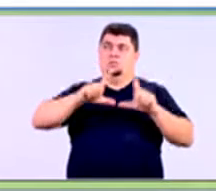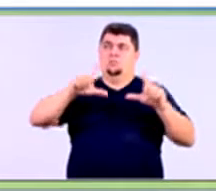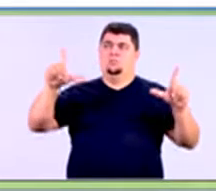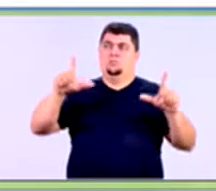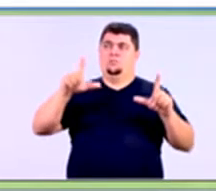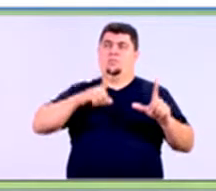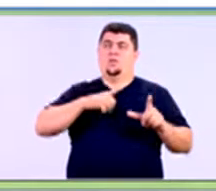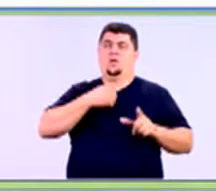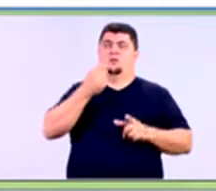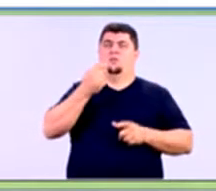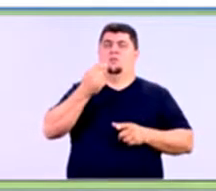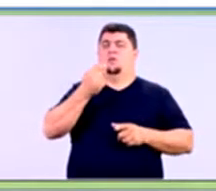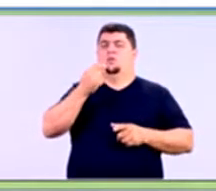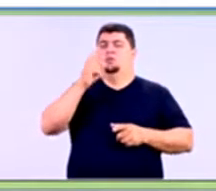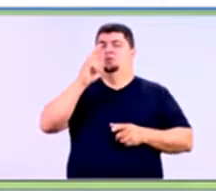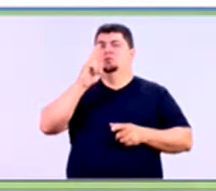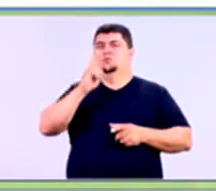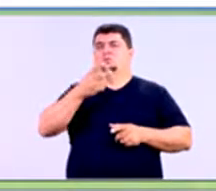custa R$